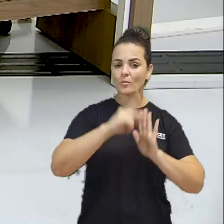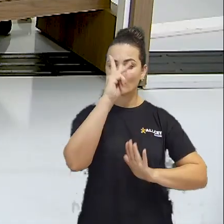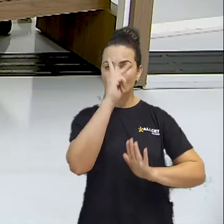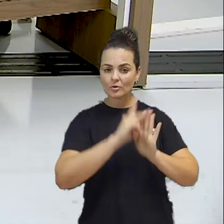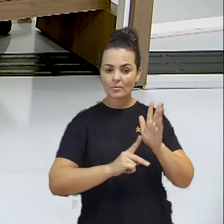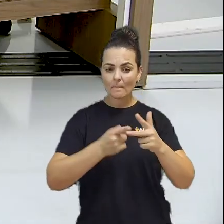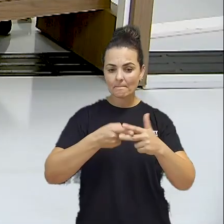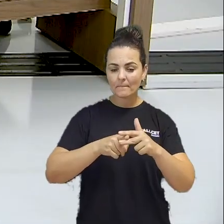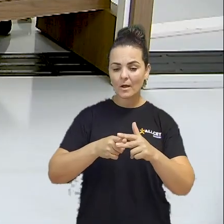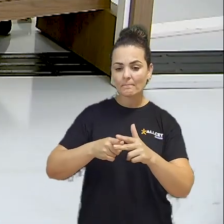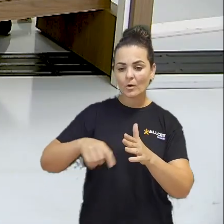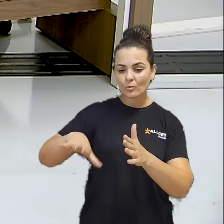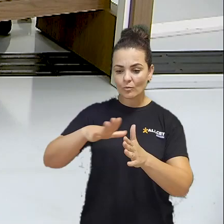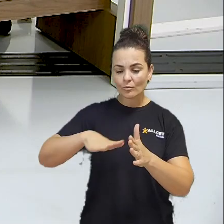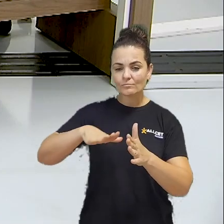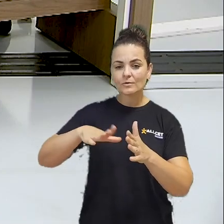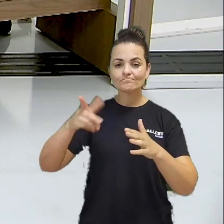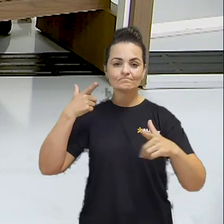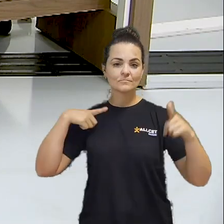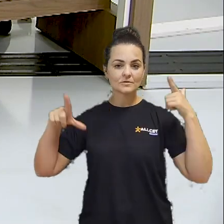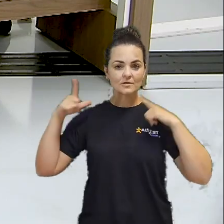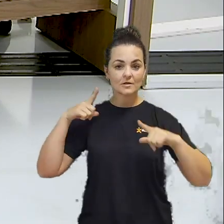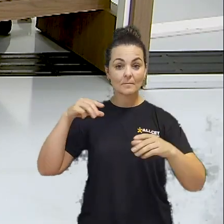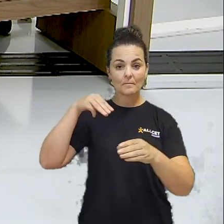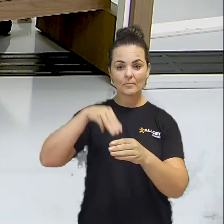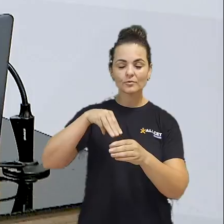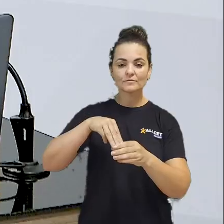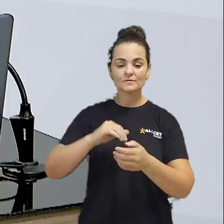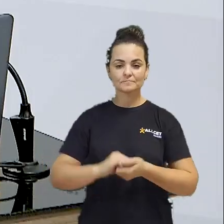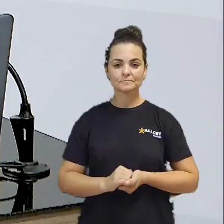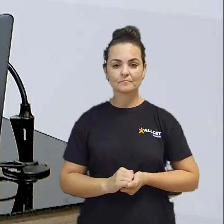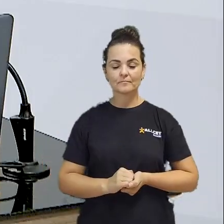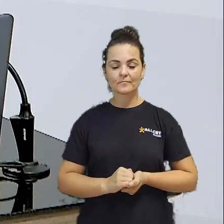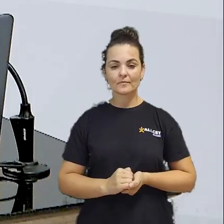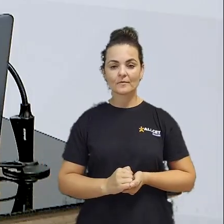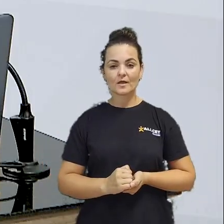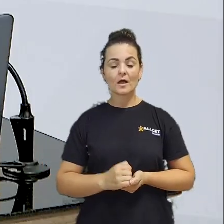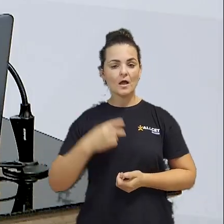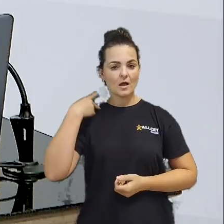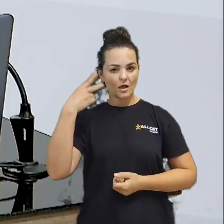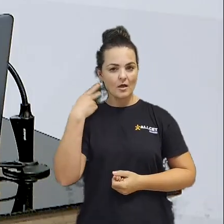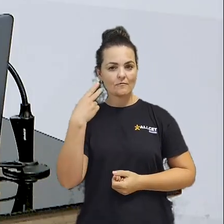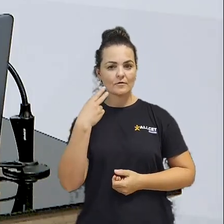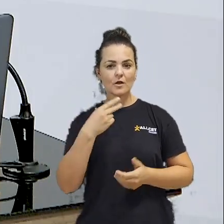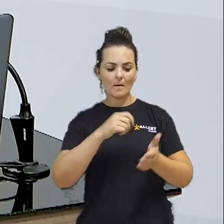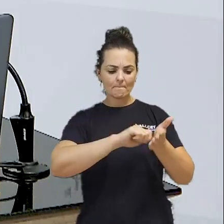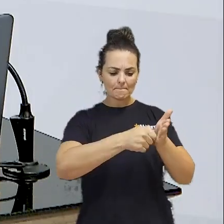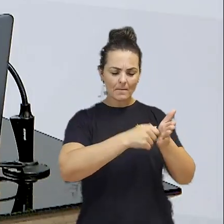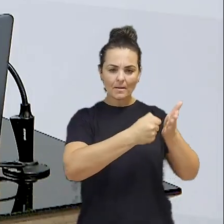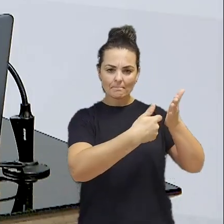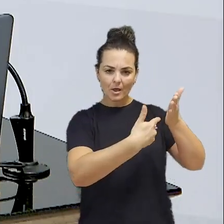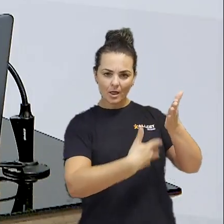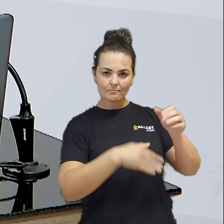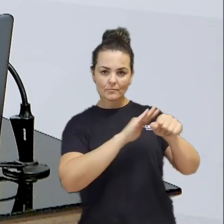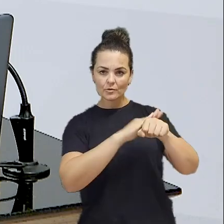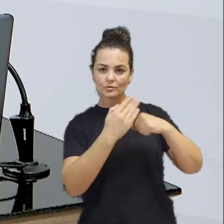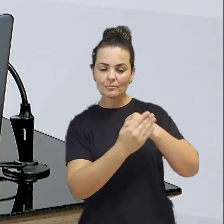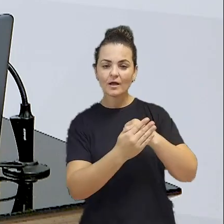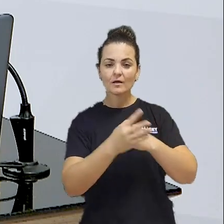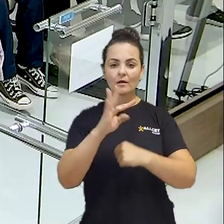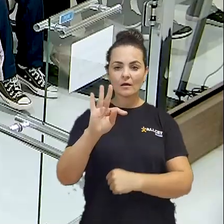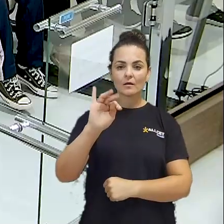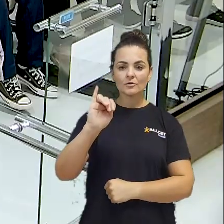manutenção e implantação de áreas de lazer no município a parlamentar e formou que realizou uma baixa assinado no bairro